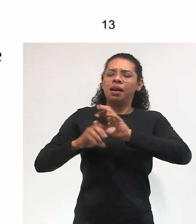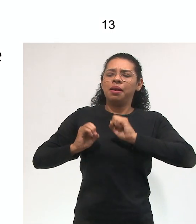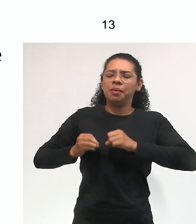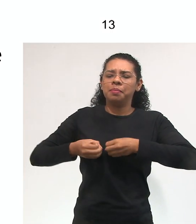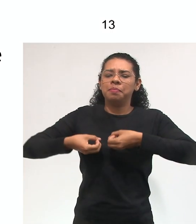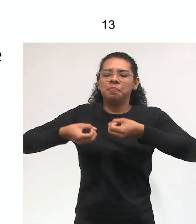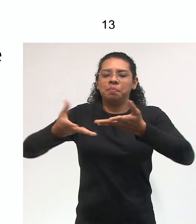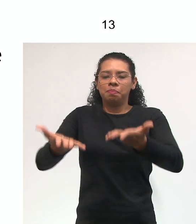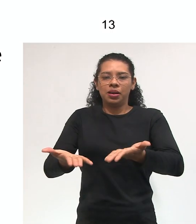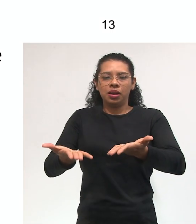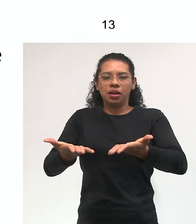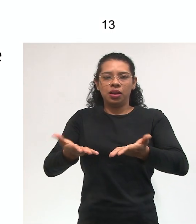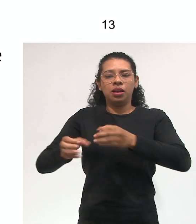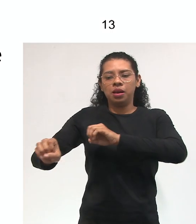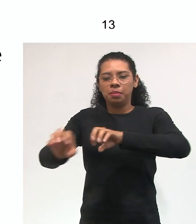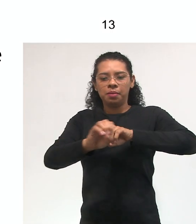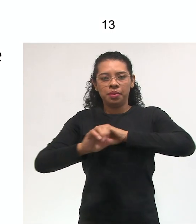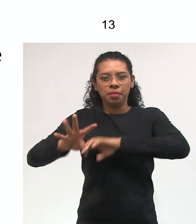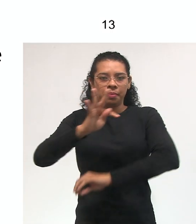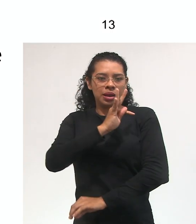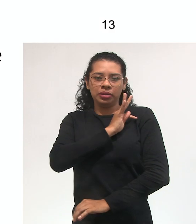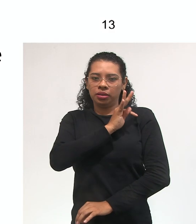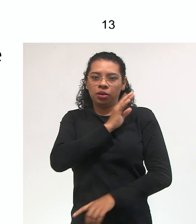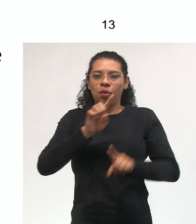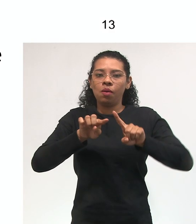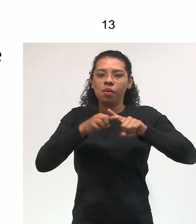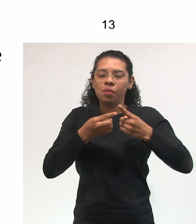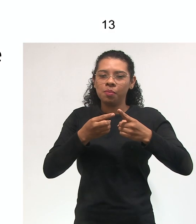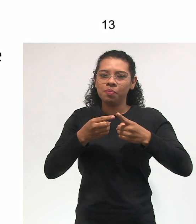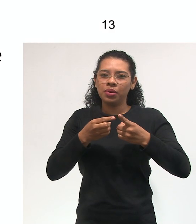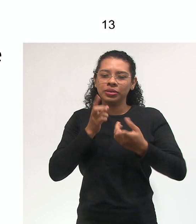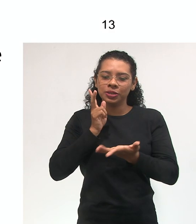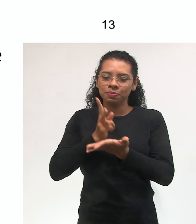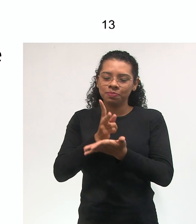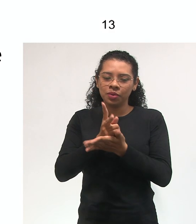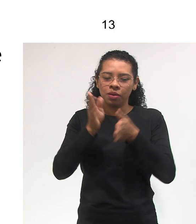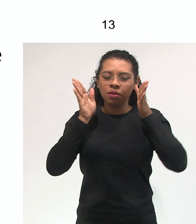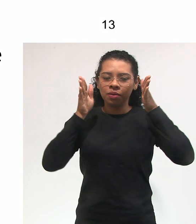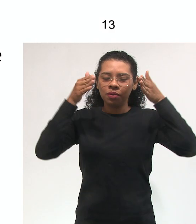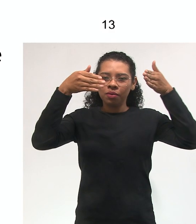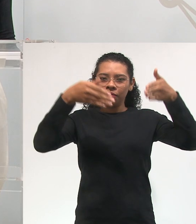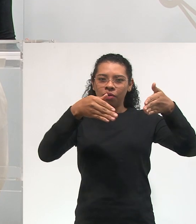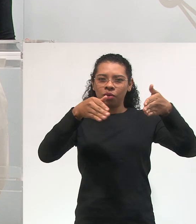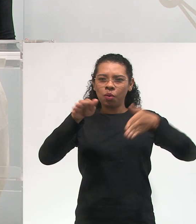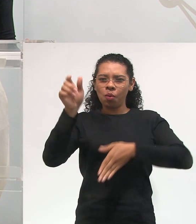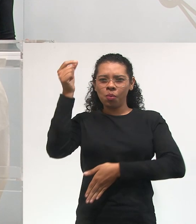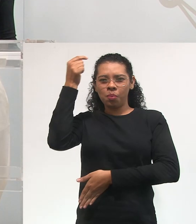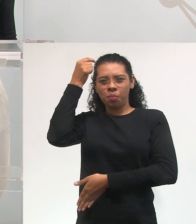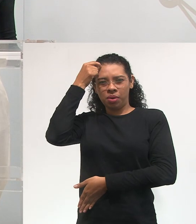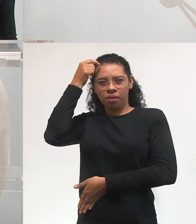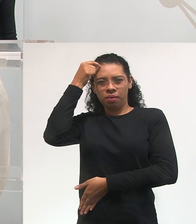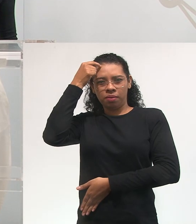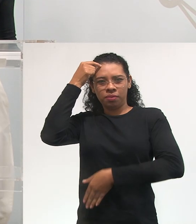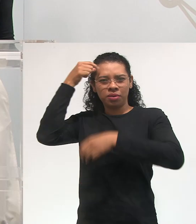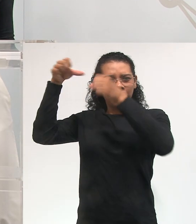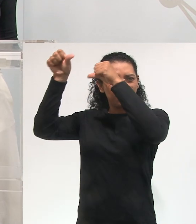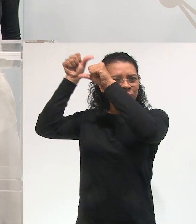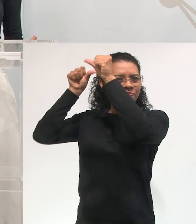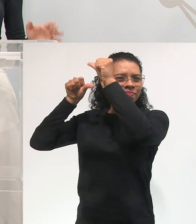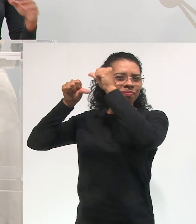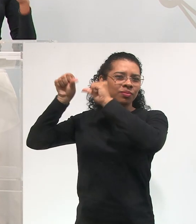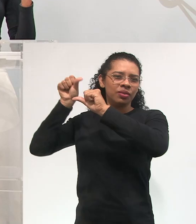conhecimentos técnicos, mas de formar consciência crítica e revolucionária,